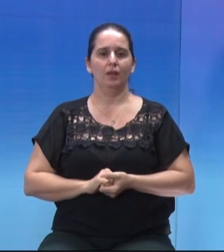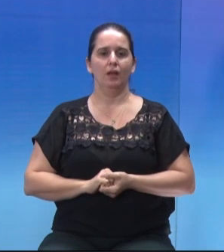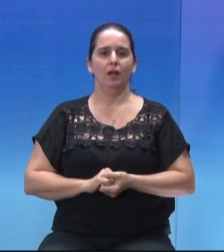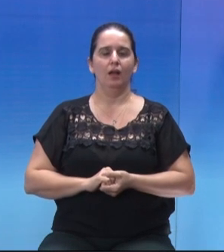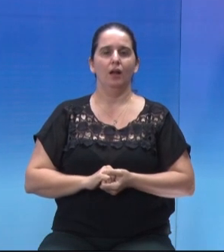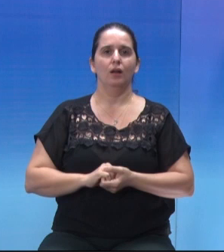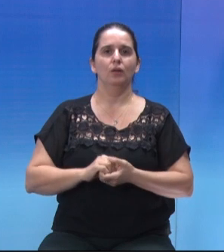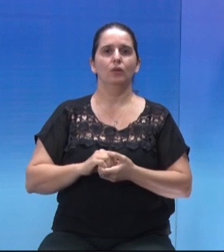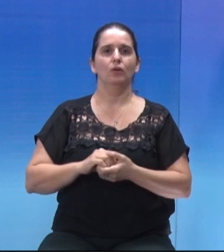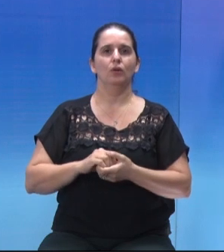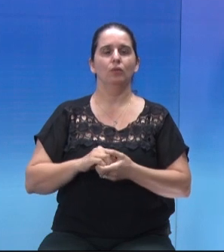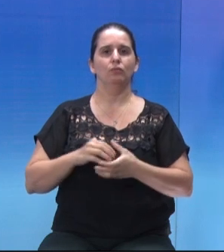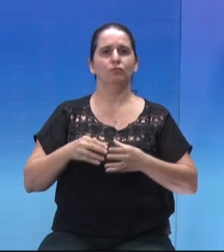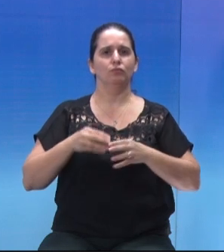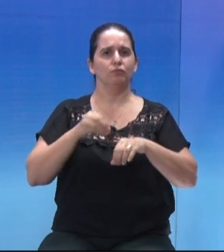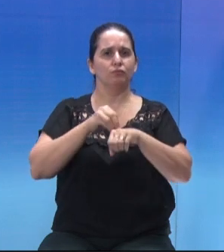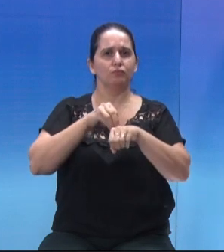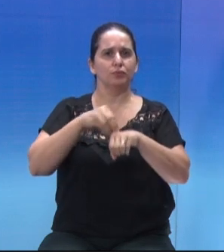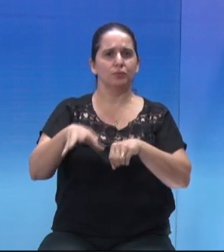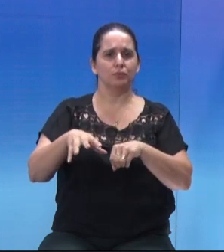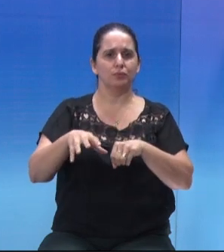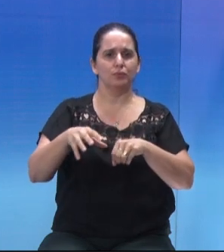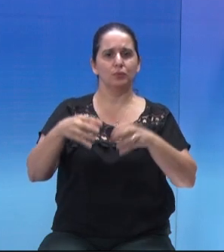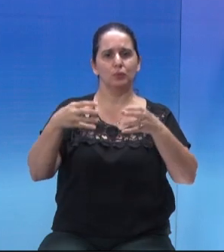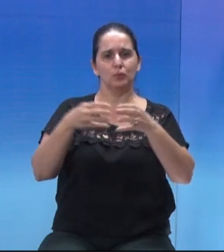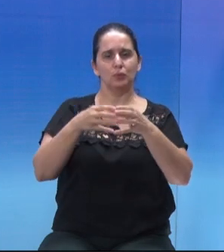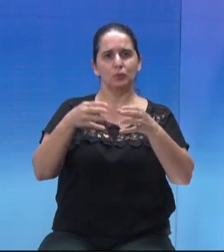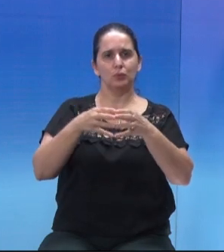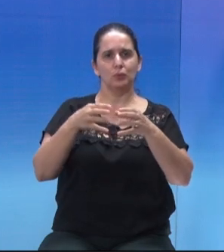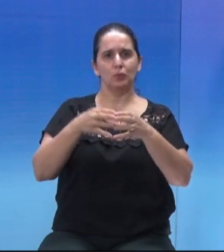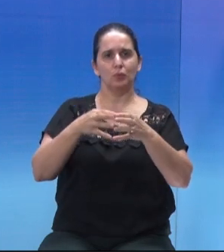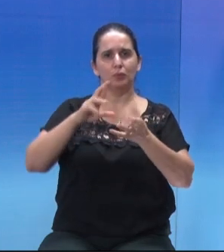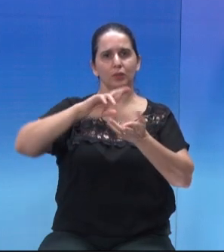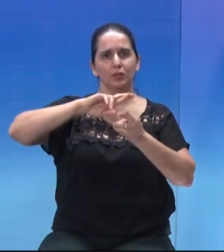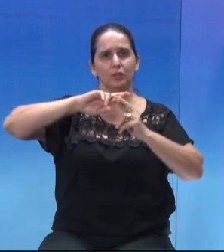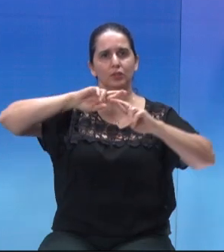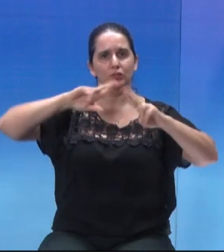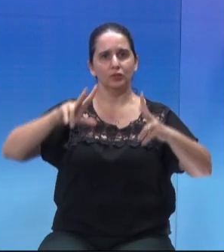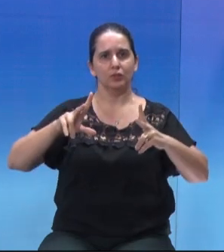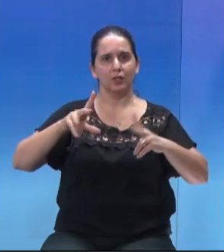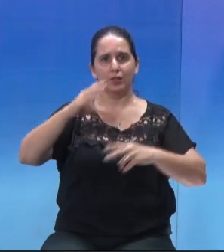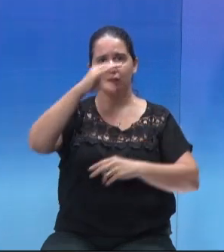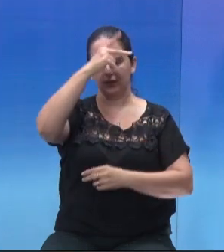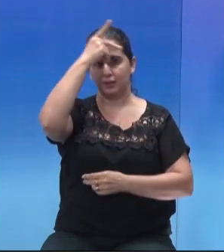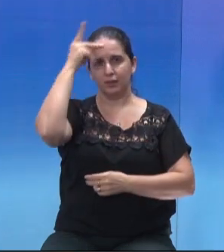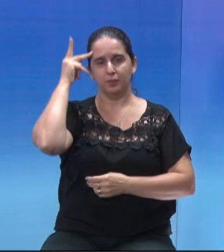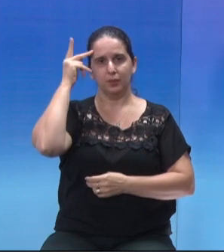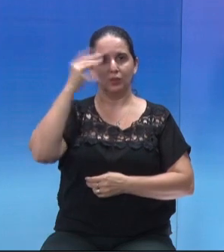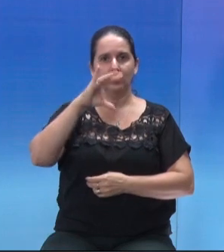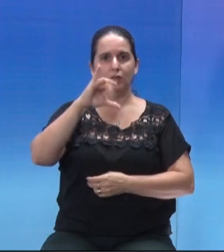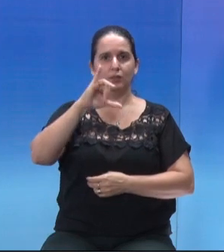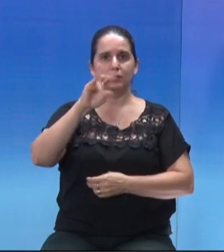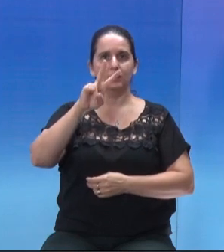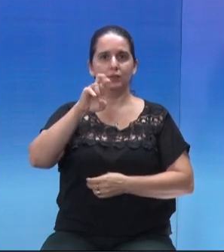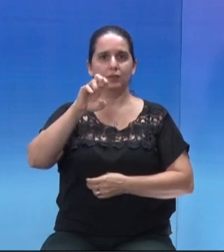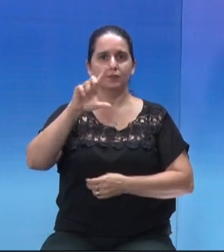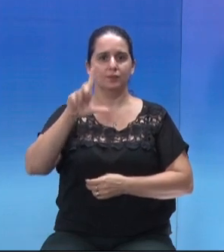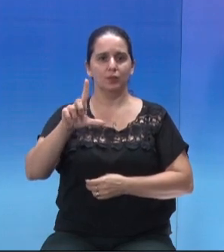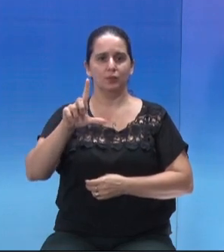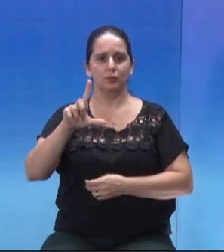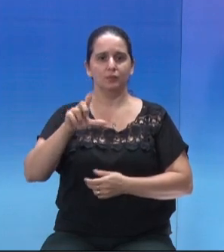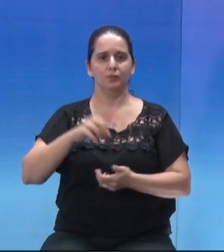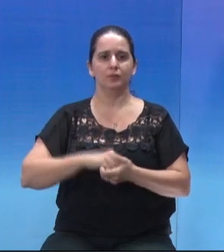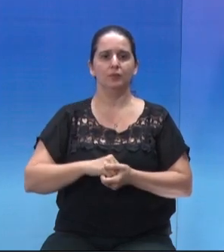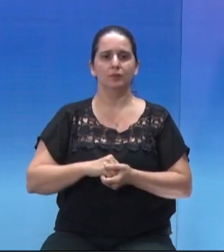Deflagração do movimento por igualdade civil. Olha só, quem sabe, talvez pode ser essa. Nós não estamos falando de direitos civis?